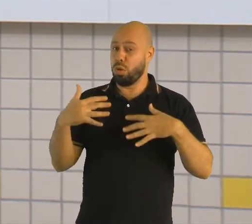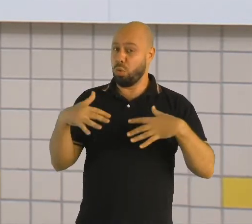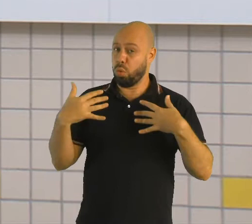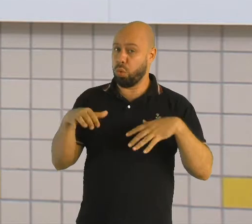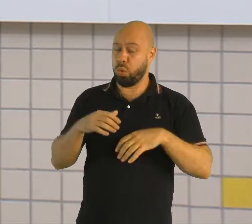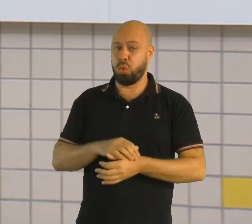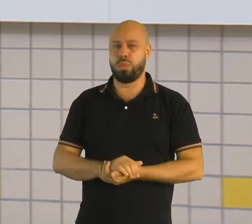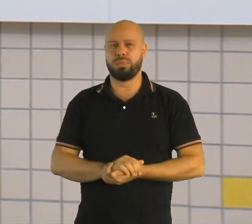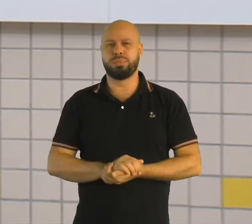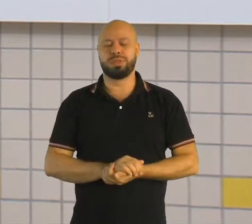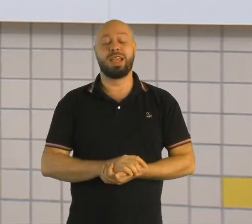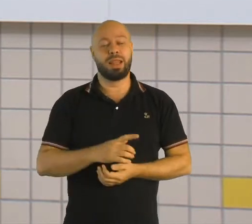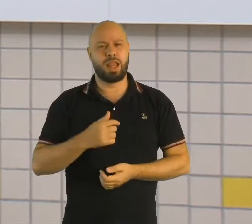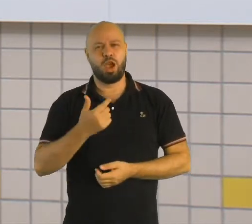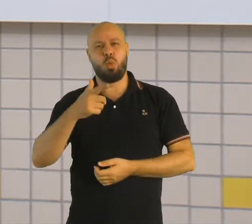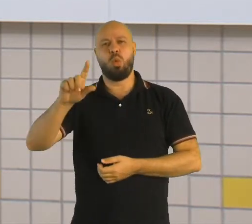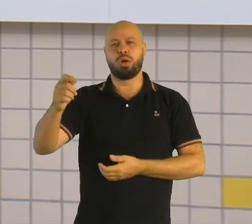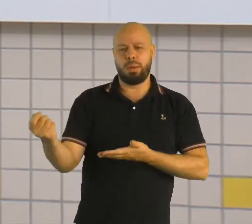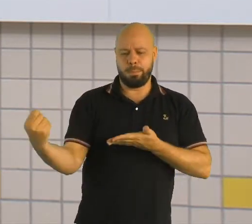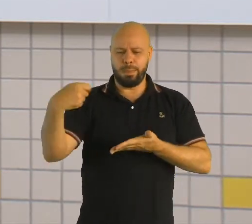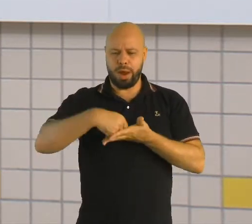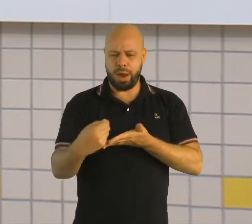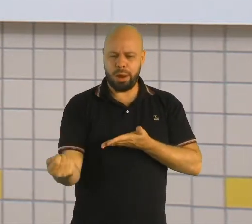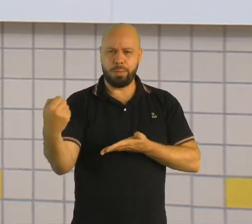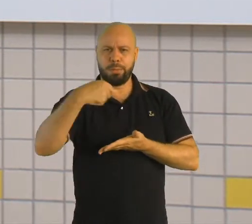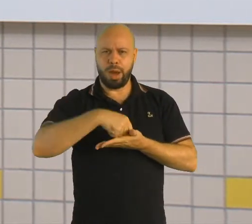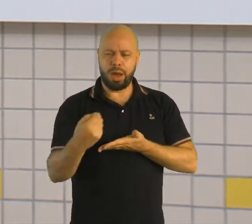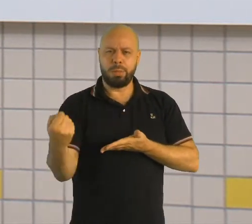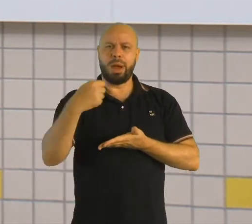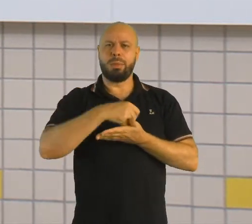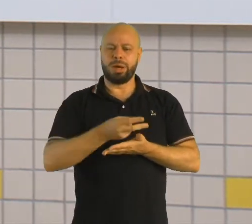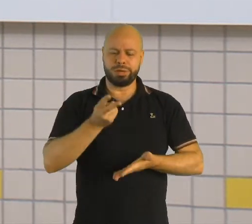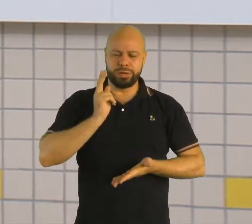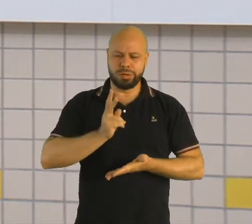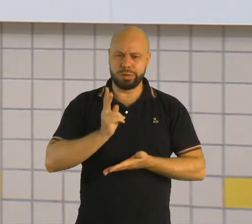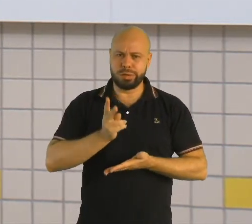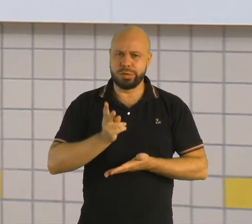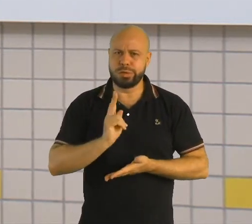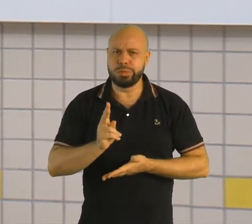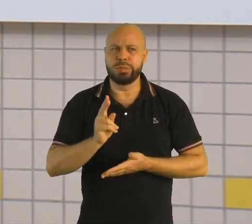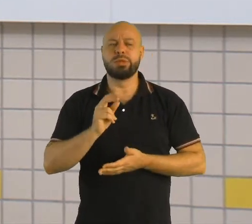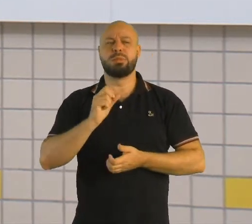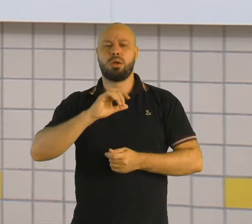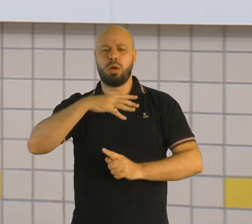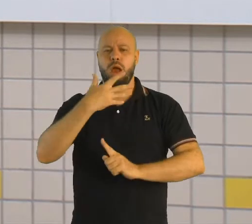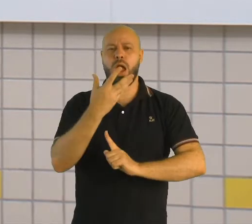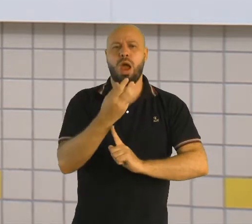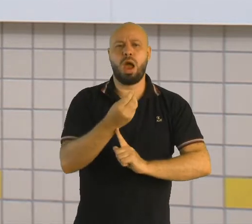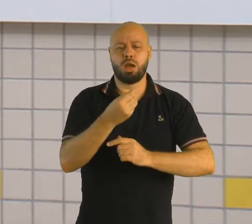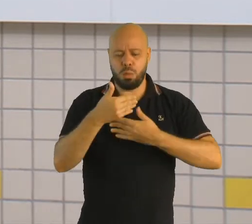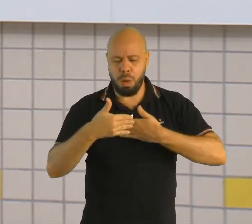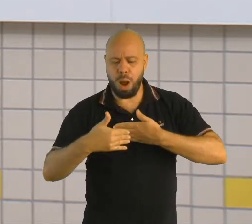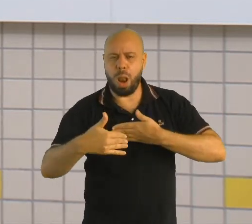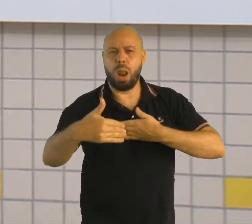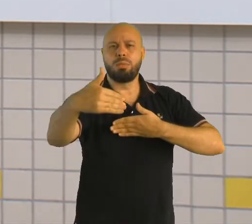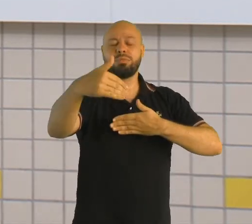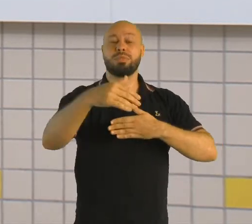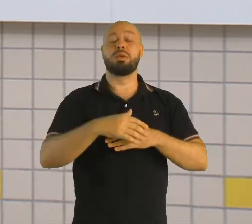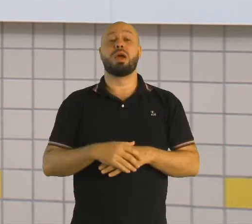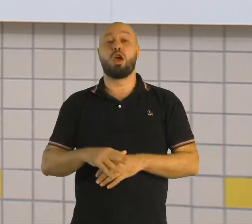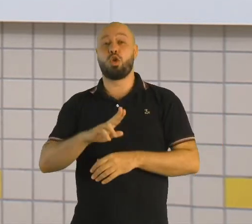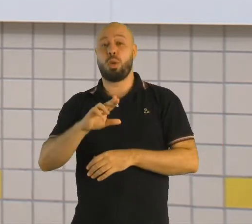que patrocinavam, né, o desenvolvimento artístico deles. Eram chamados